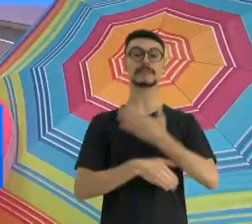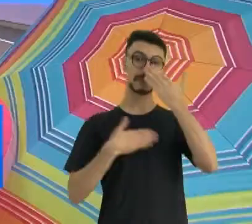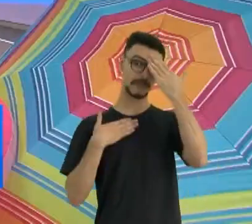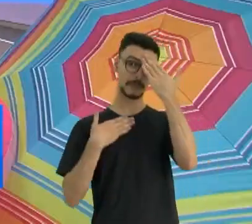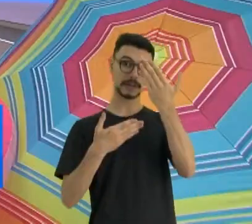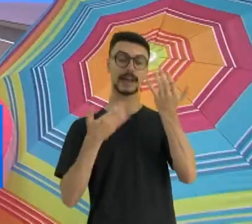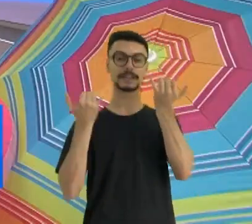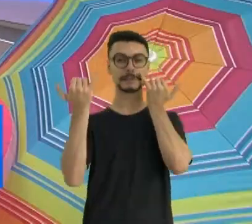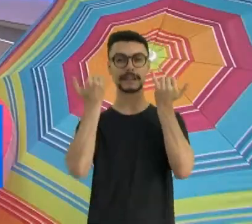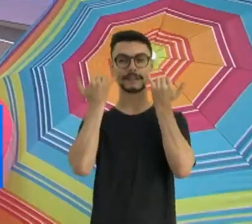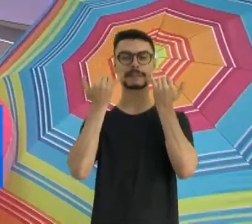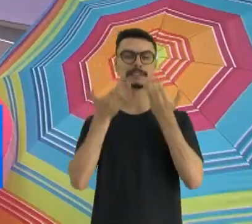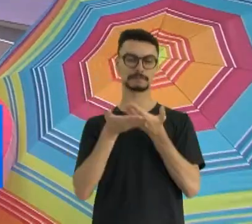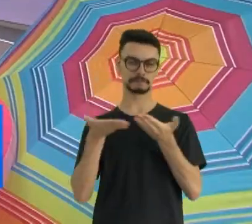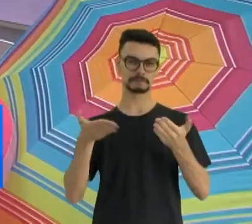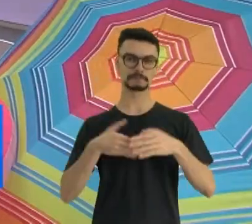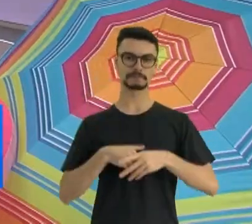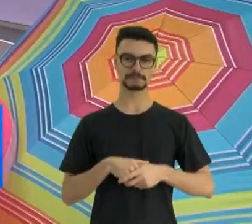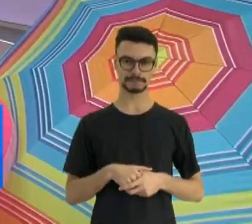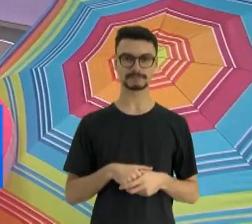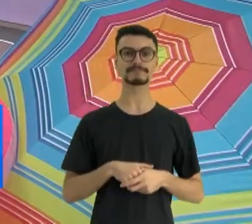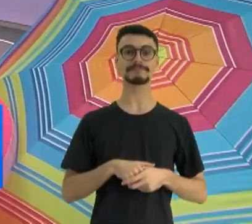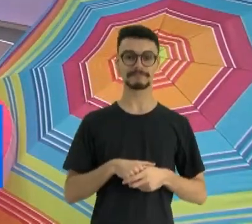pelas informações, Alisson.